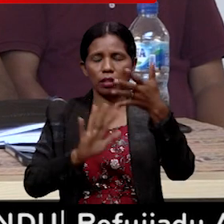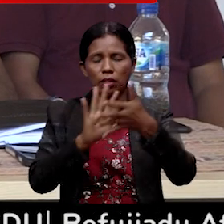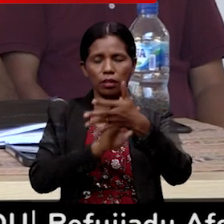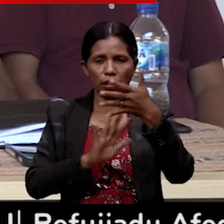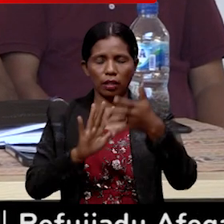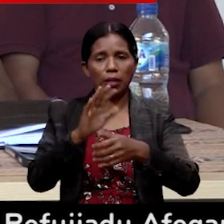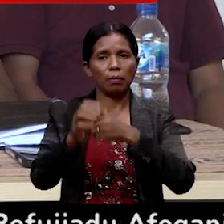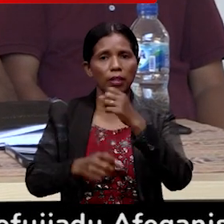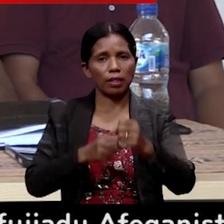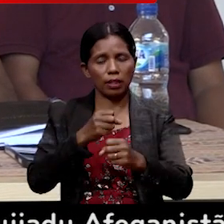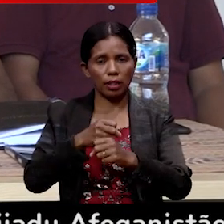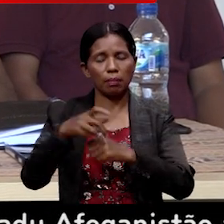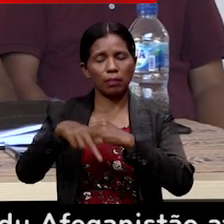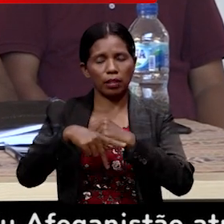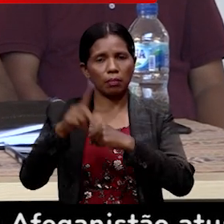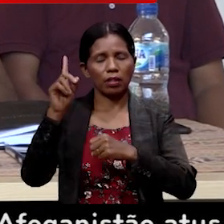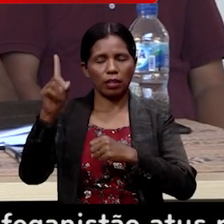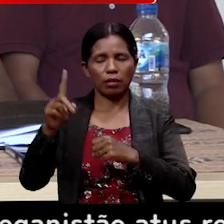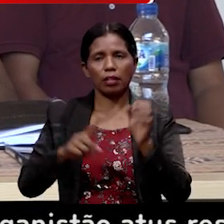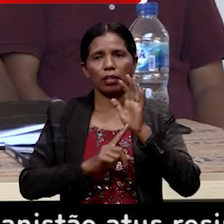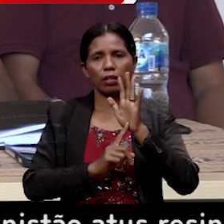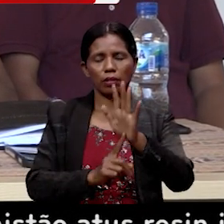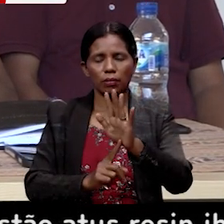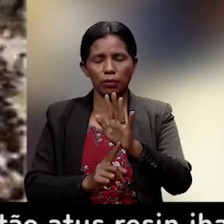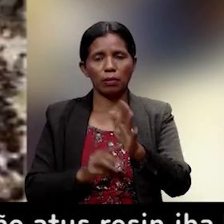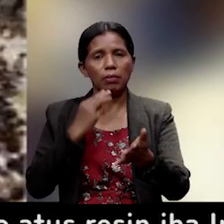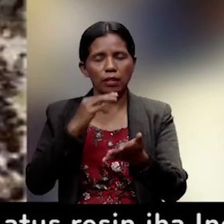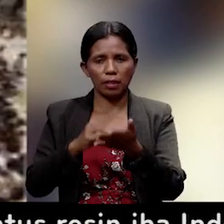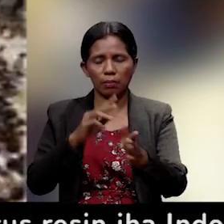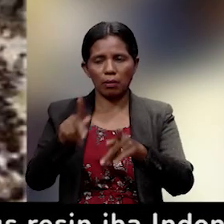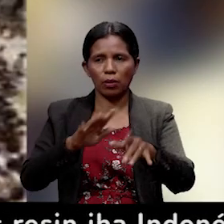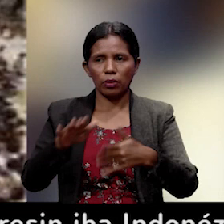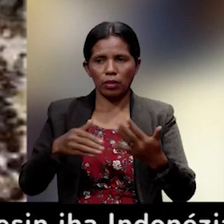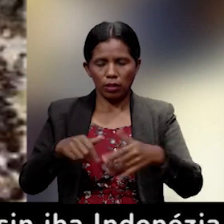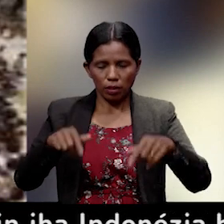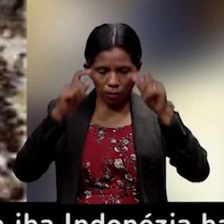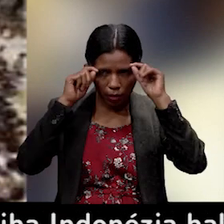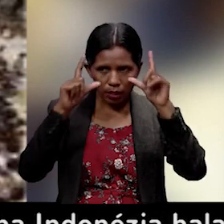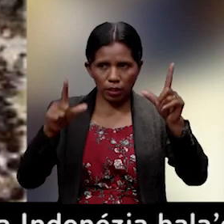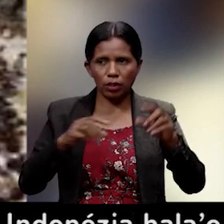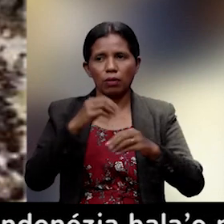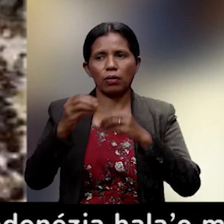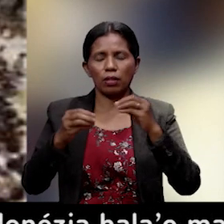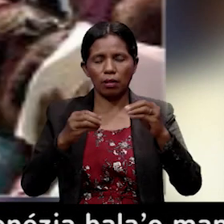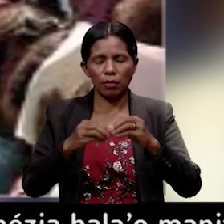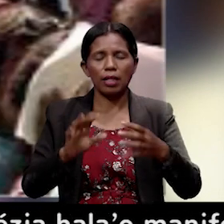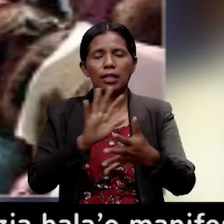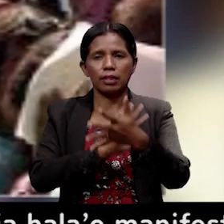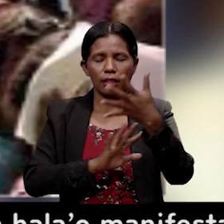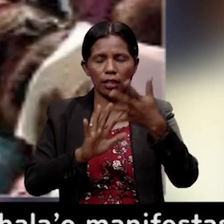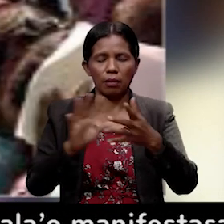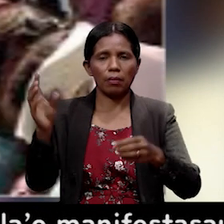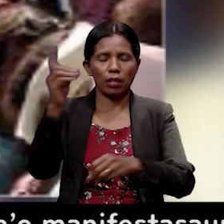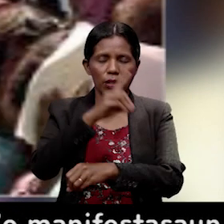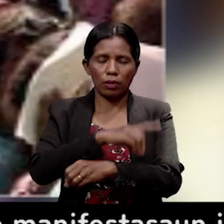Patifornian badala ida nomo sato felicitação ba povo Timor-Leste relaciona ho comemoração loron consulta popular badala